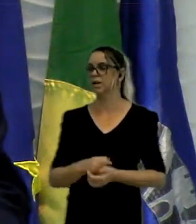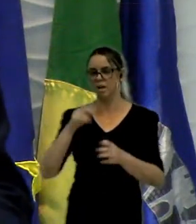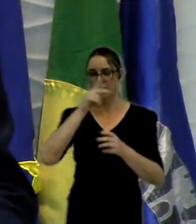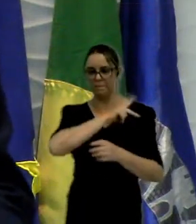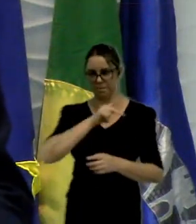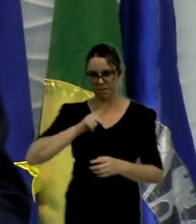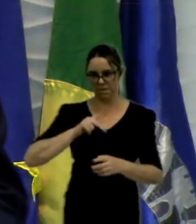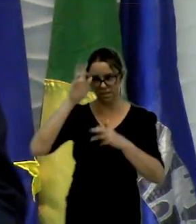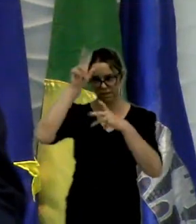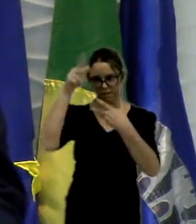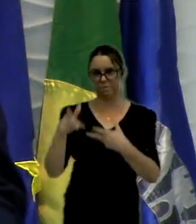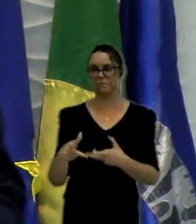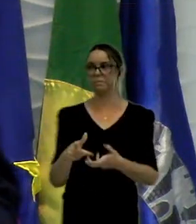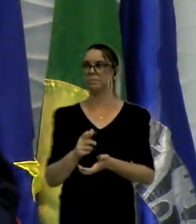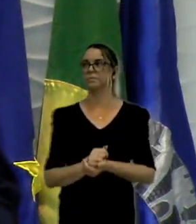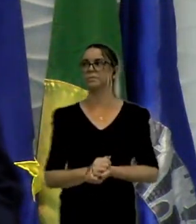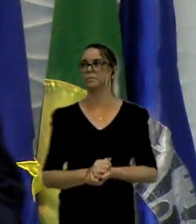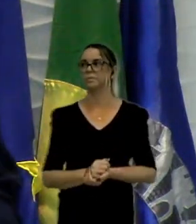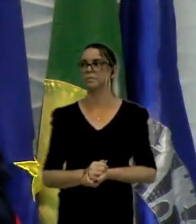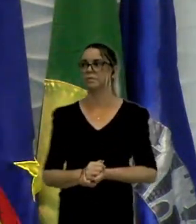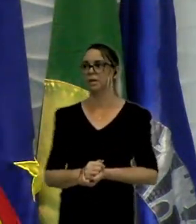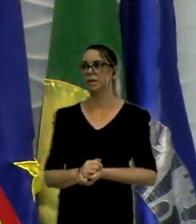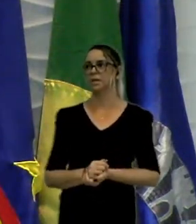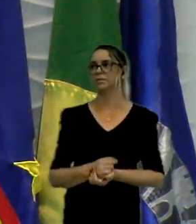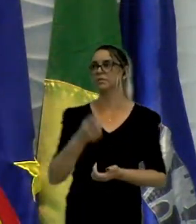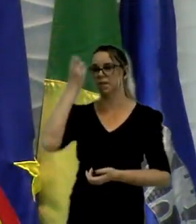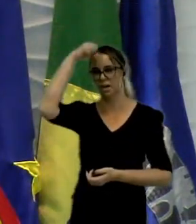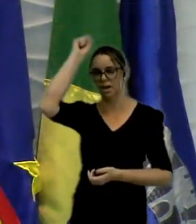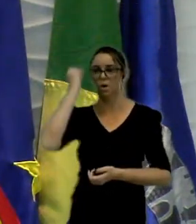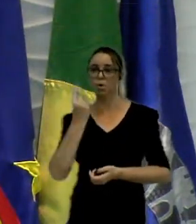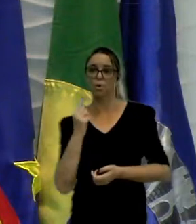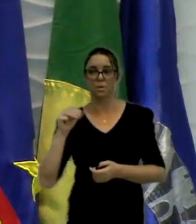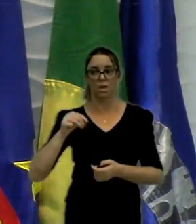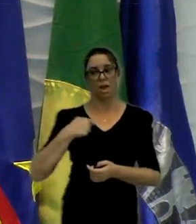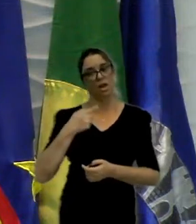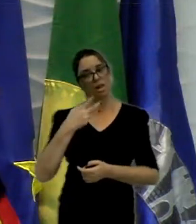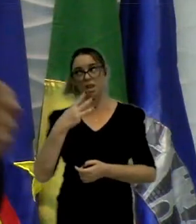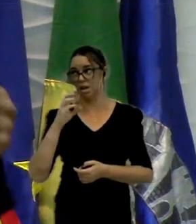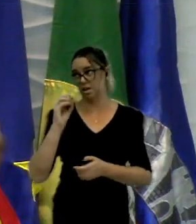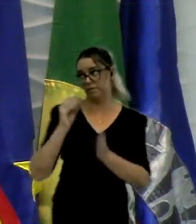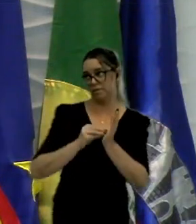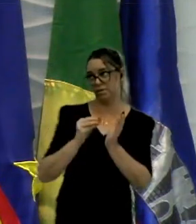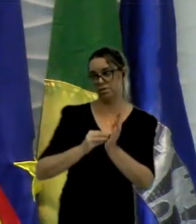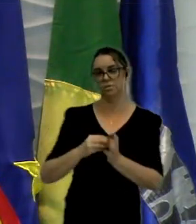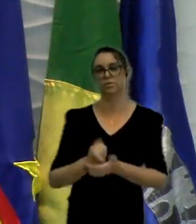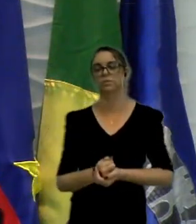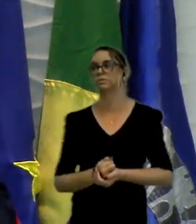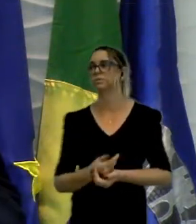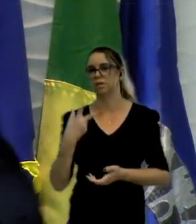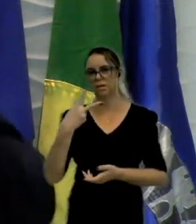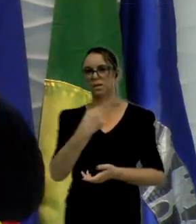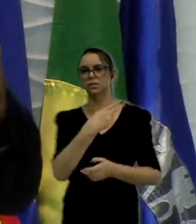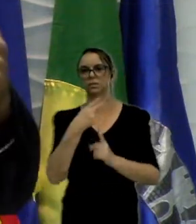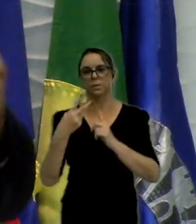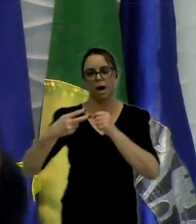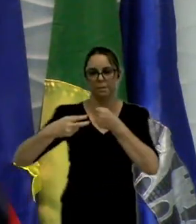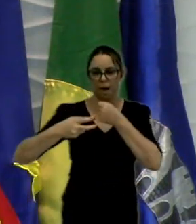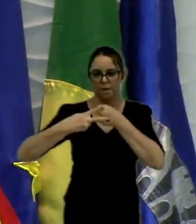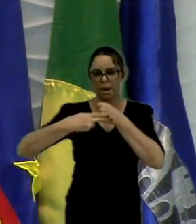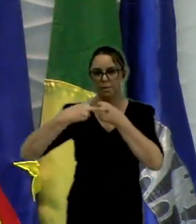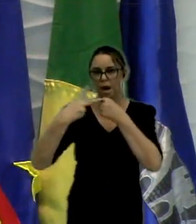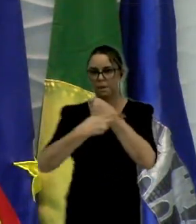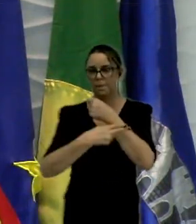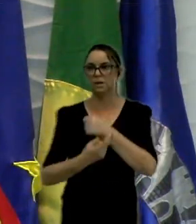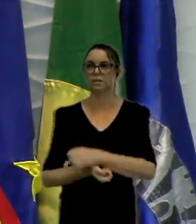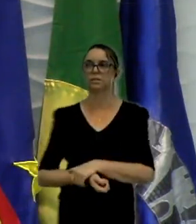presidente, se decreto teve um minuto, vai 30. Não, Júlio. Aí. Ô, Júlio. O momento Júlio, é esse. Aí, por favor, corta aí, por favor.